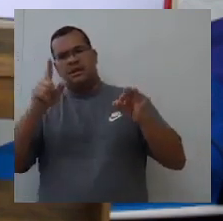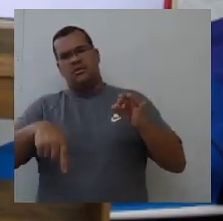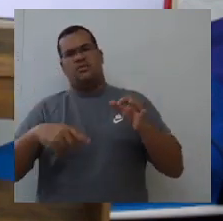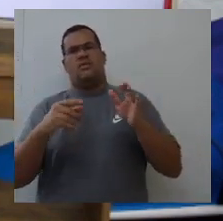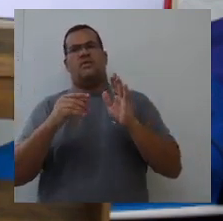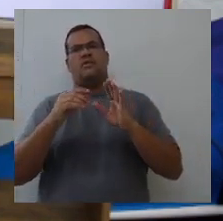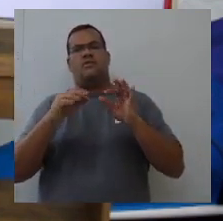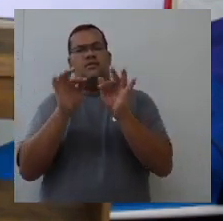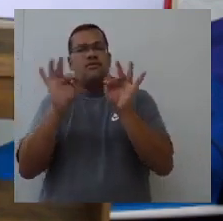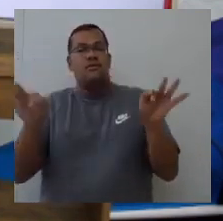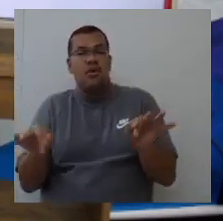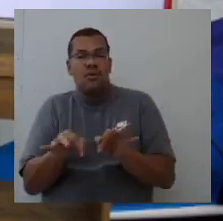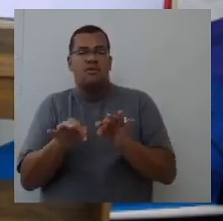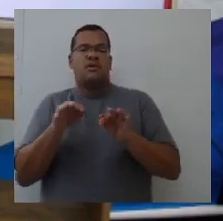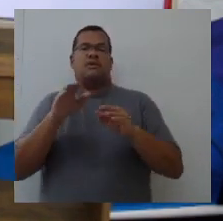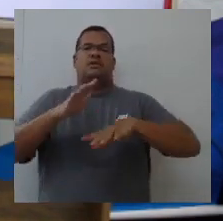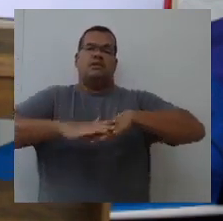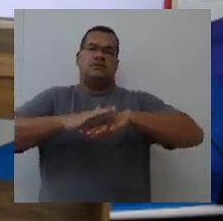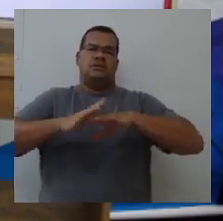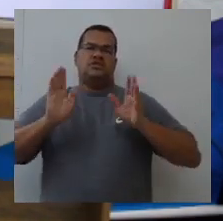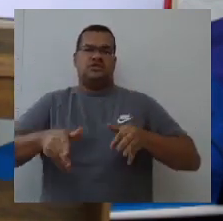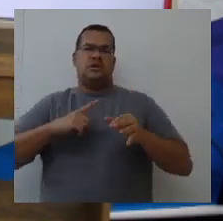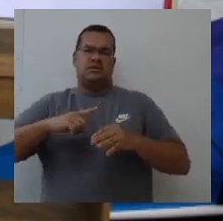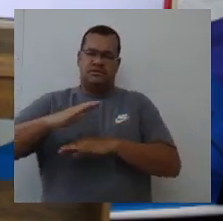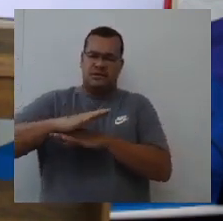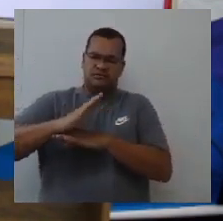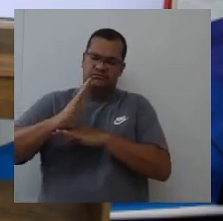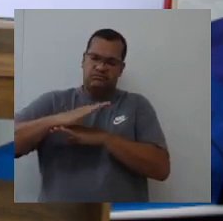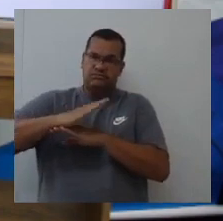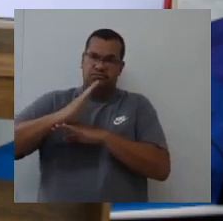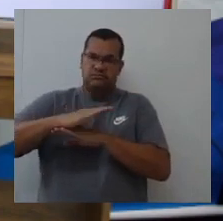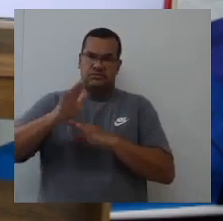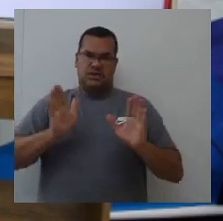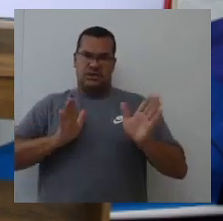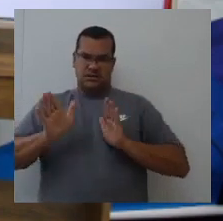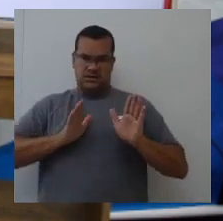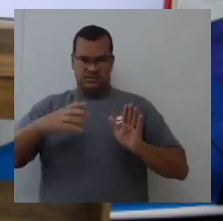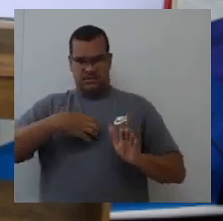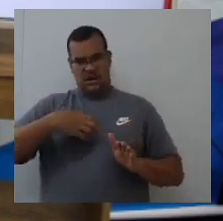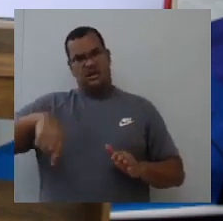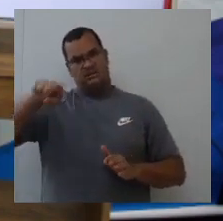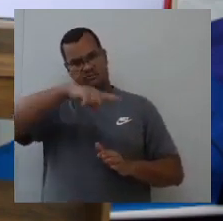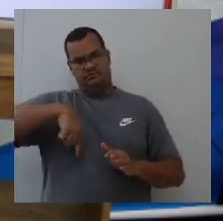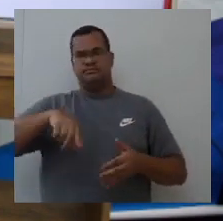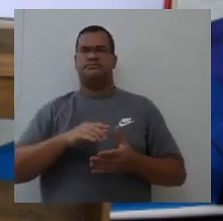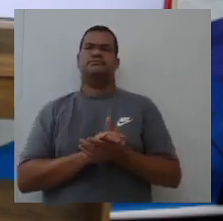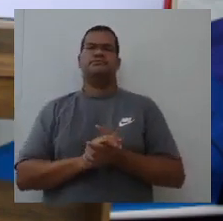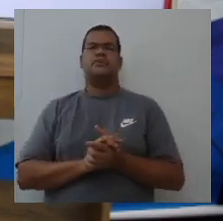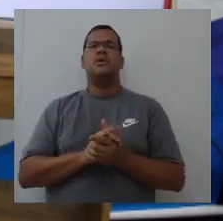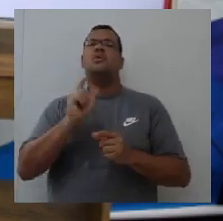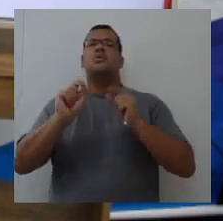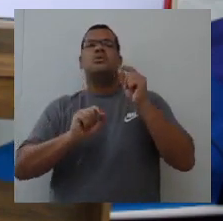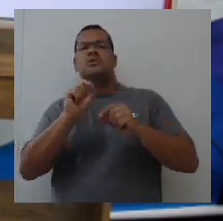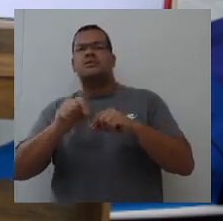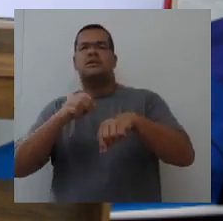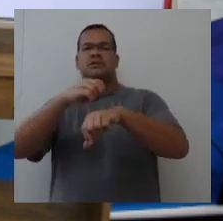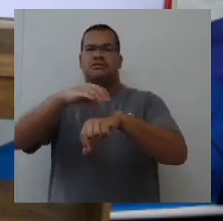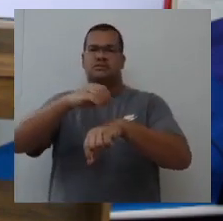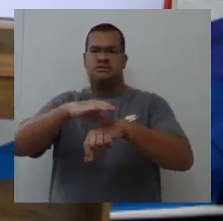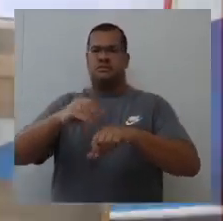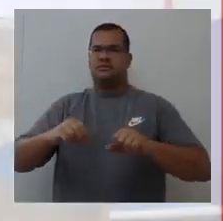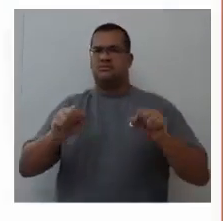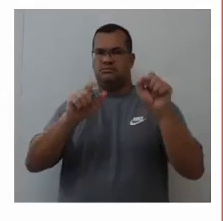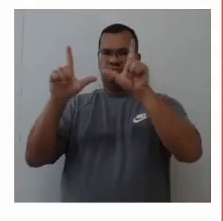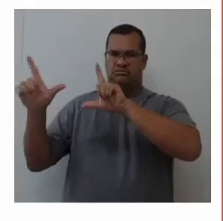para trazer essa inclinação da acessibilidade para a gente, tá certo? Porém, o que fica dessa informação, corta para a tela